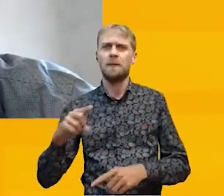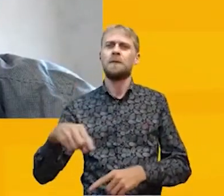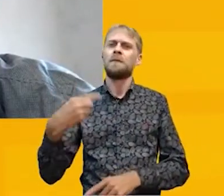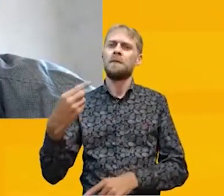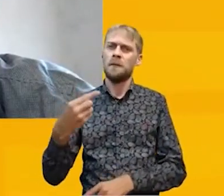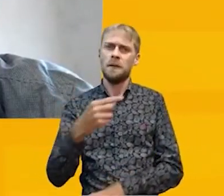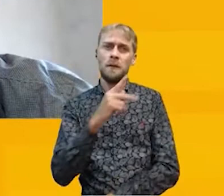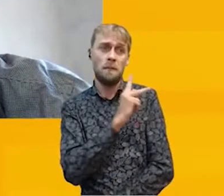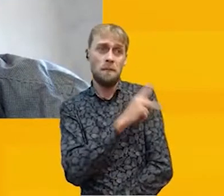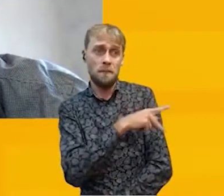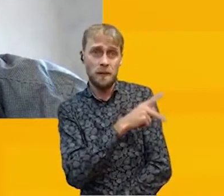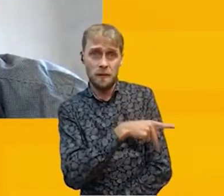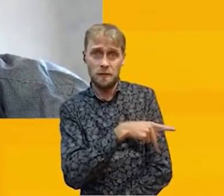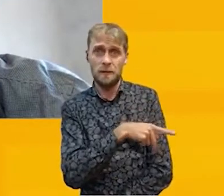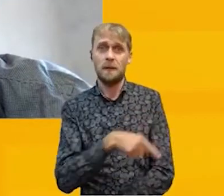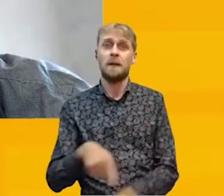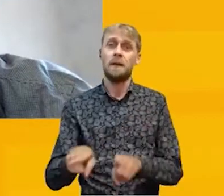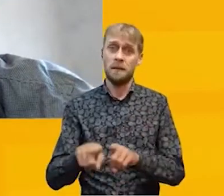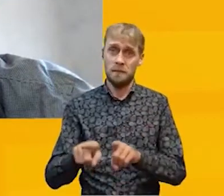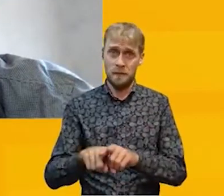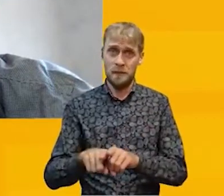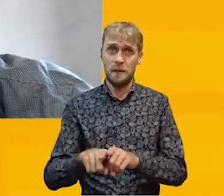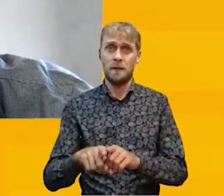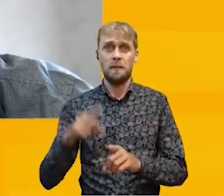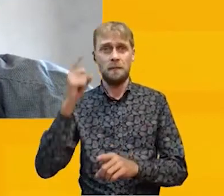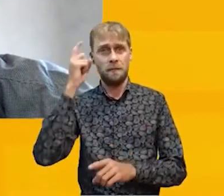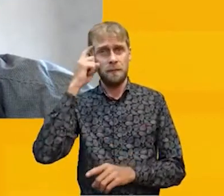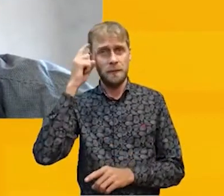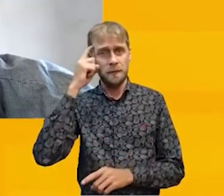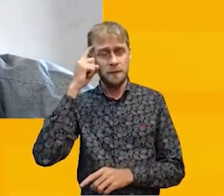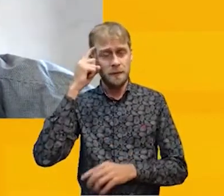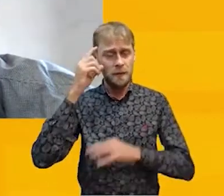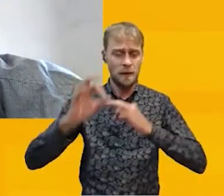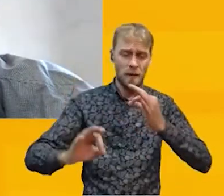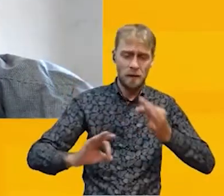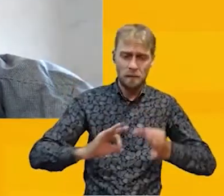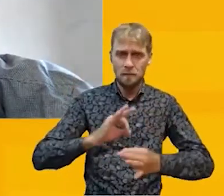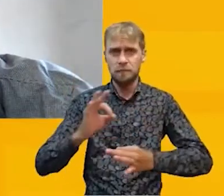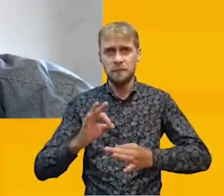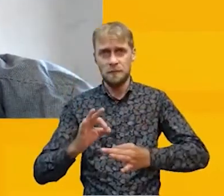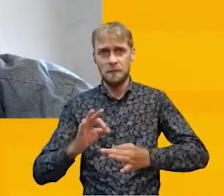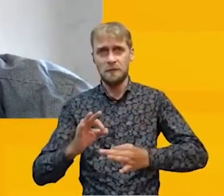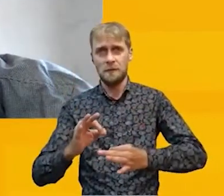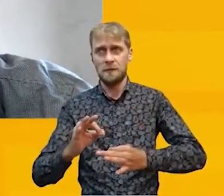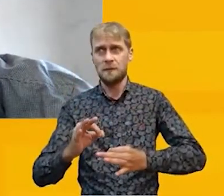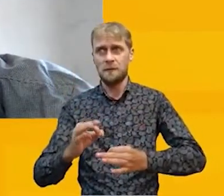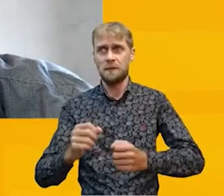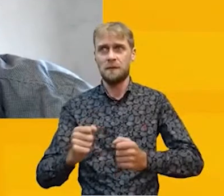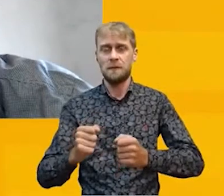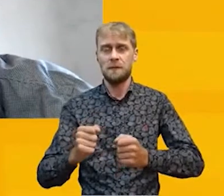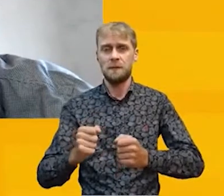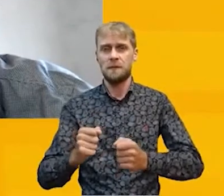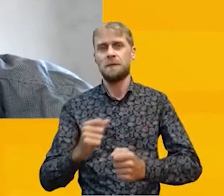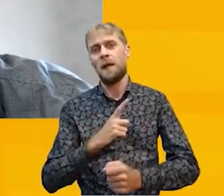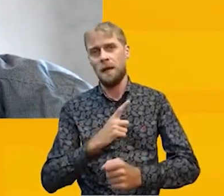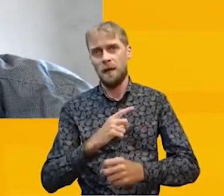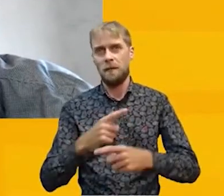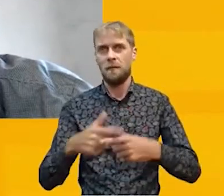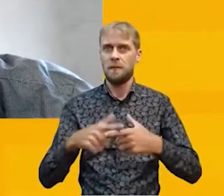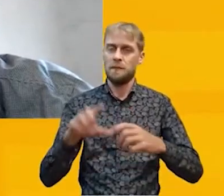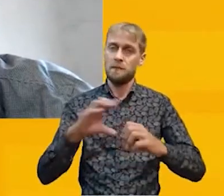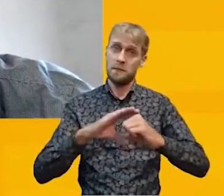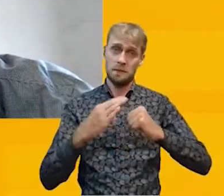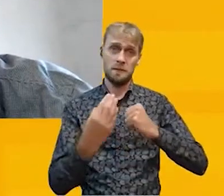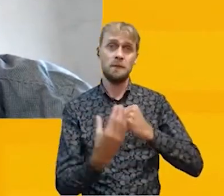gente conseguiu aí confraternizar também pensamentos e projetos. Infelizmente veio a questão da pandemia e